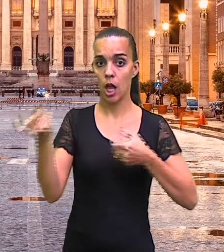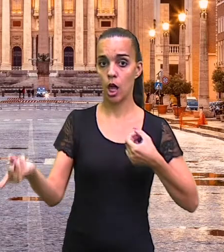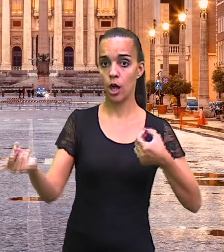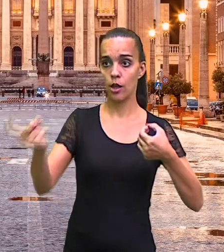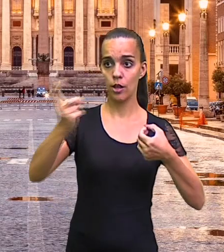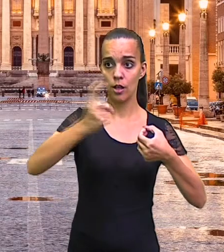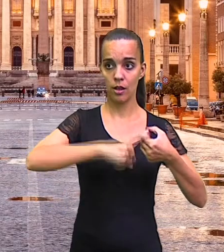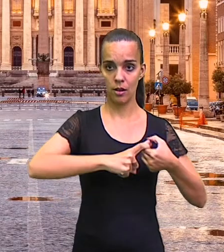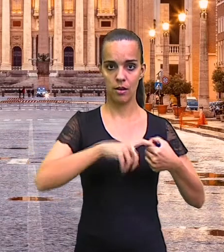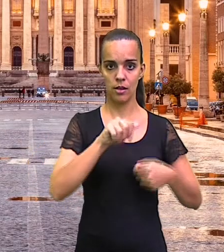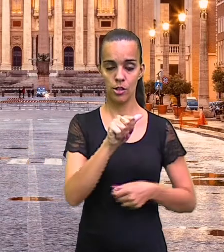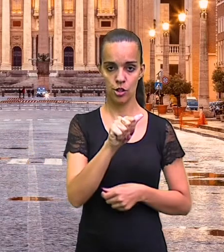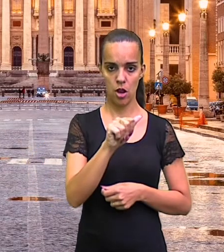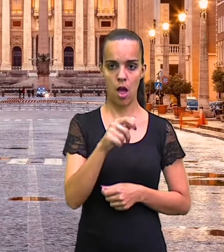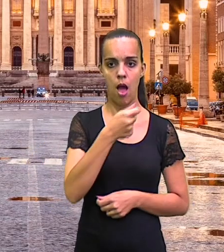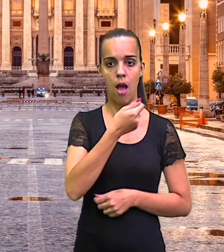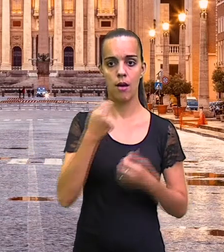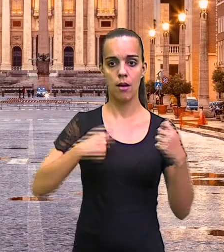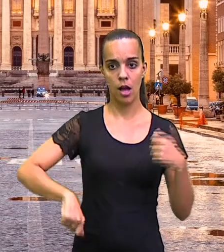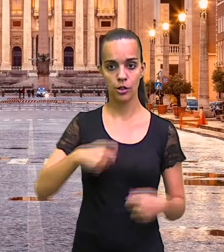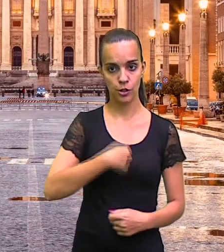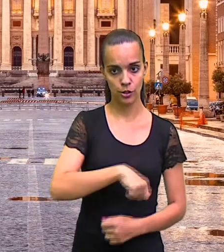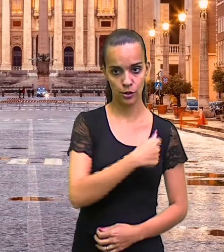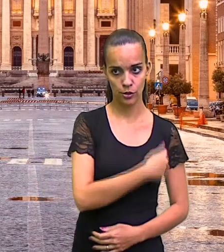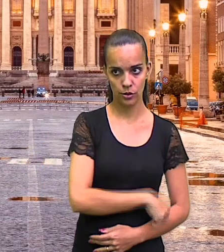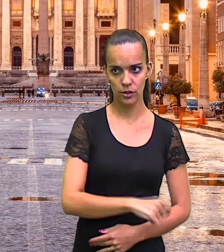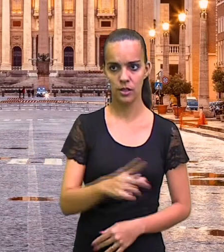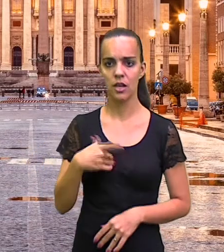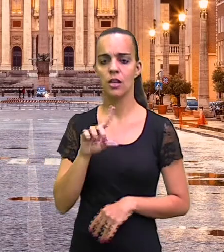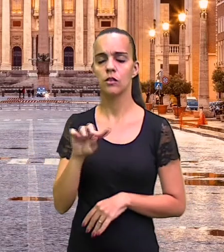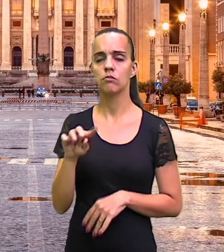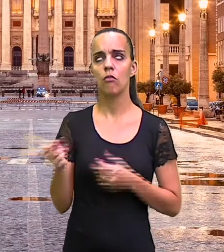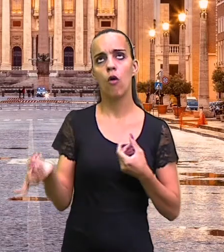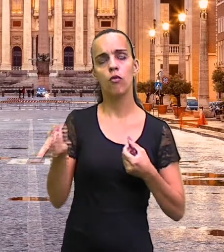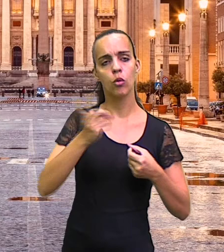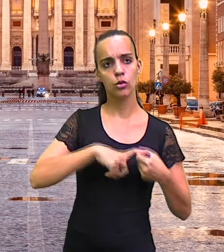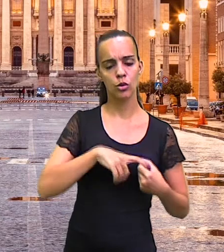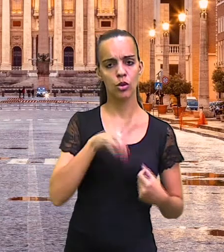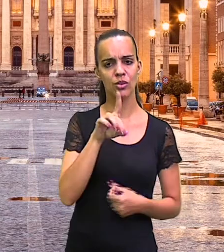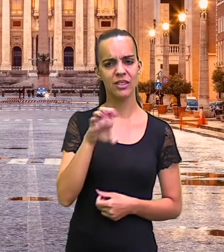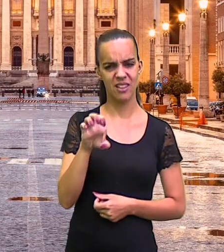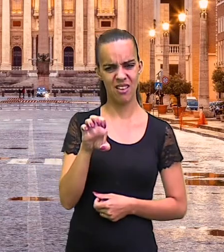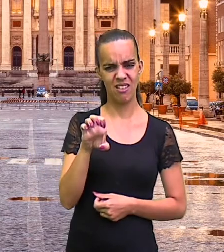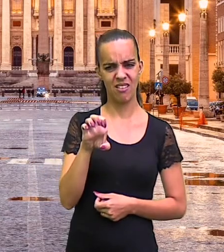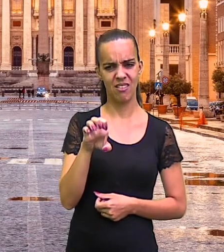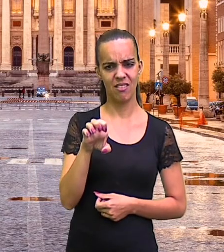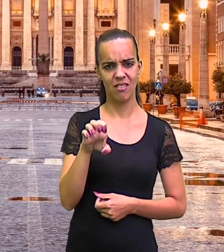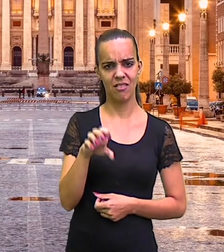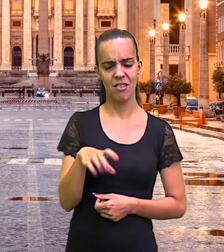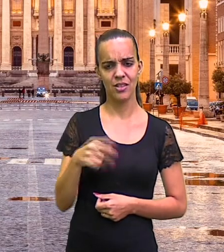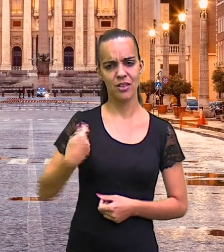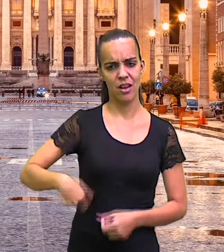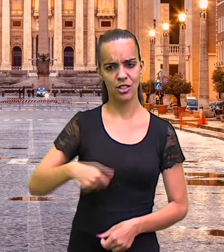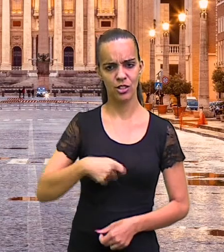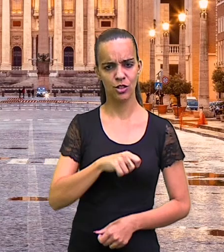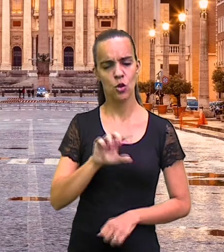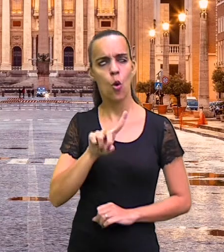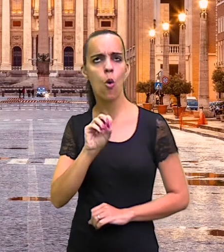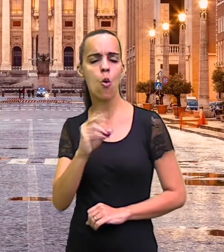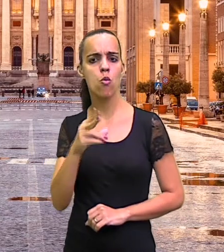retornou a Argentina. Retornou de Argentina ou retornou da